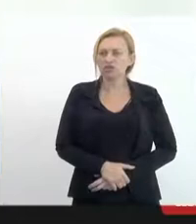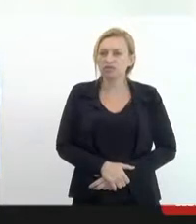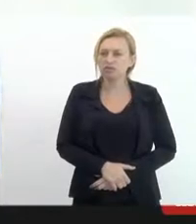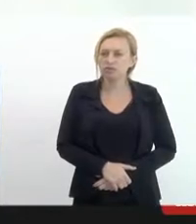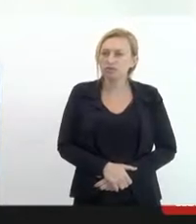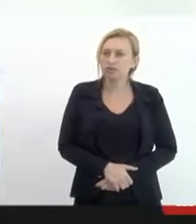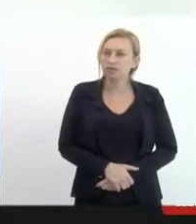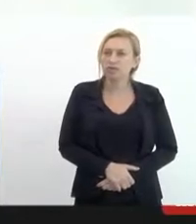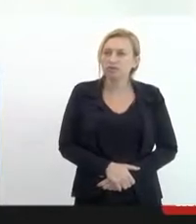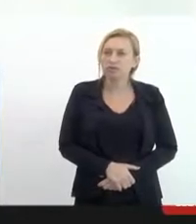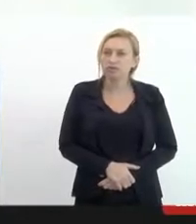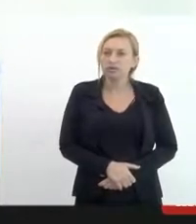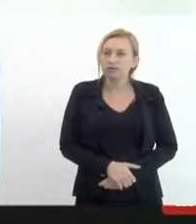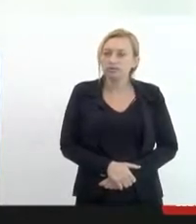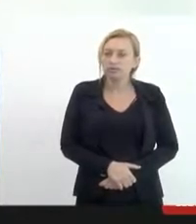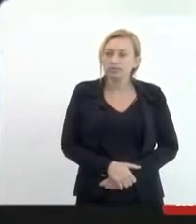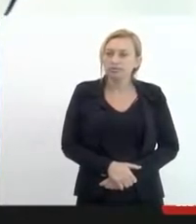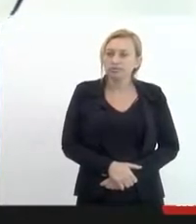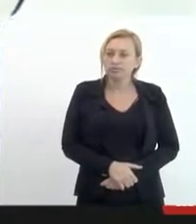né,